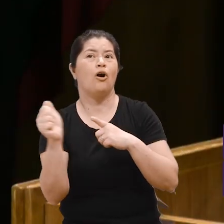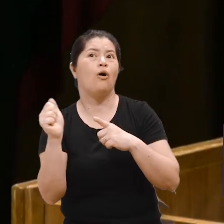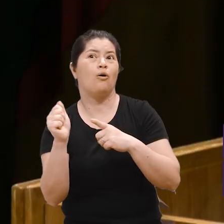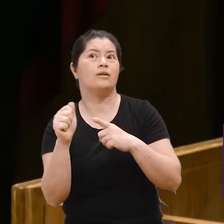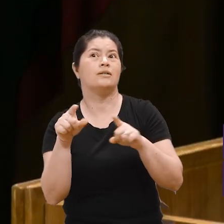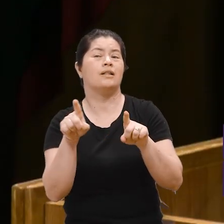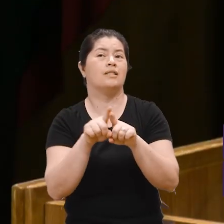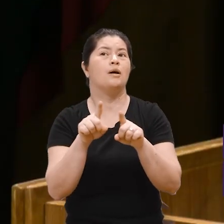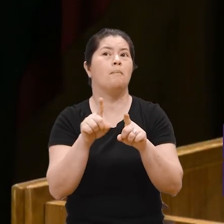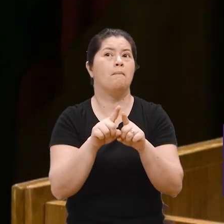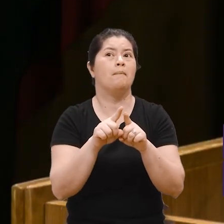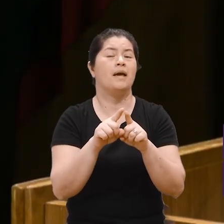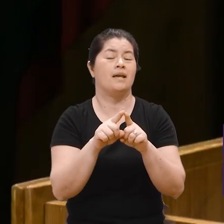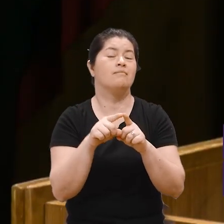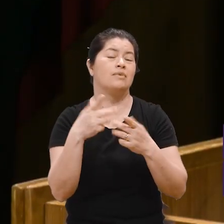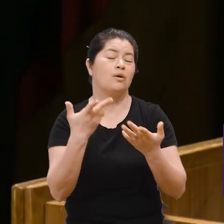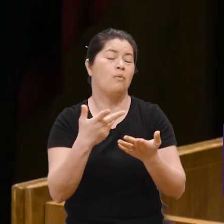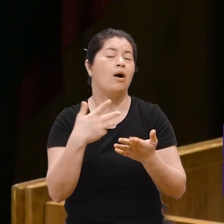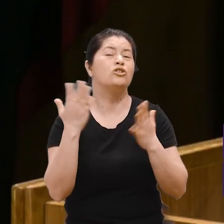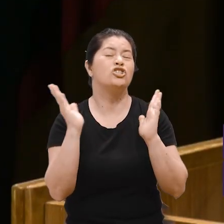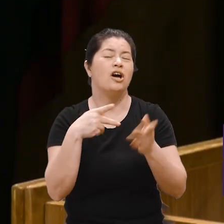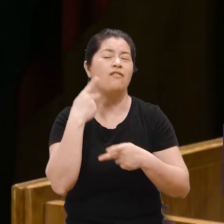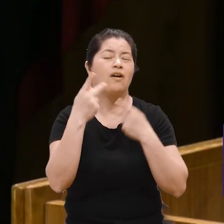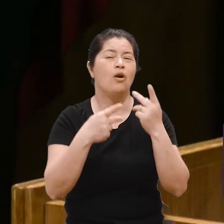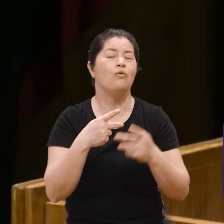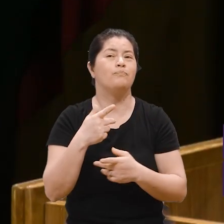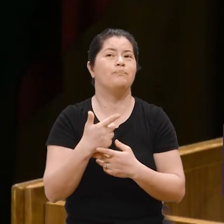bem disse o vereador Bortoluz,